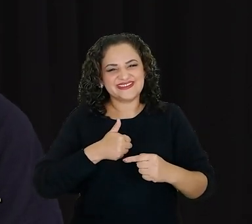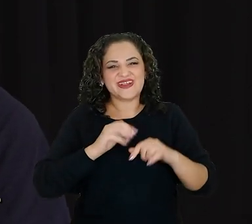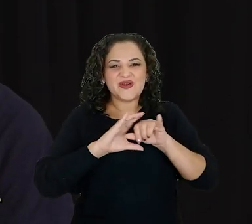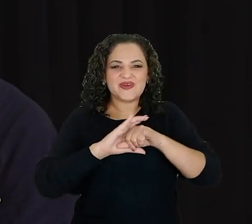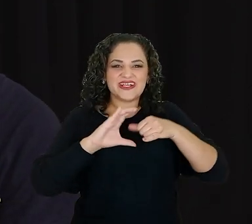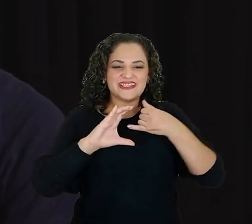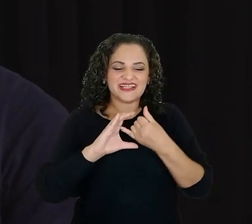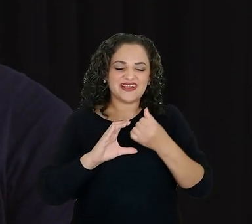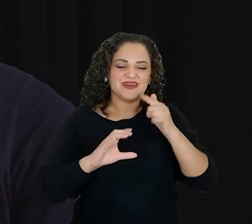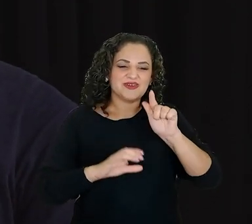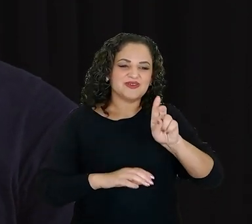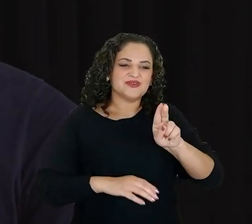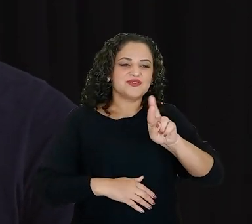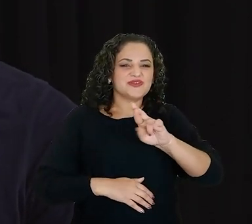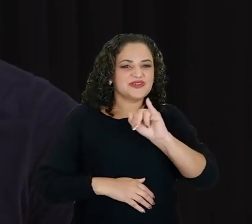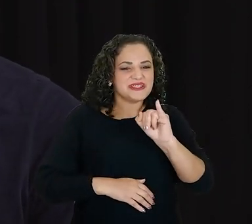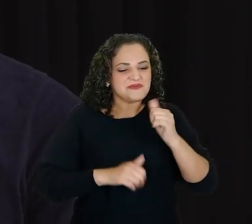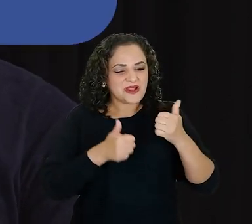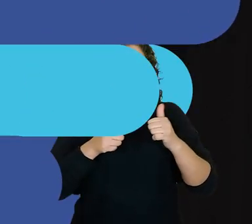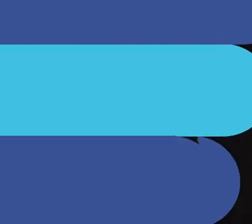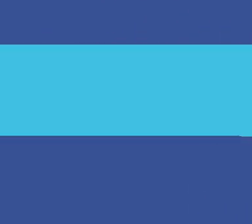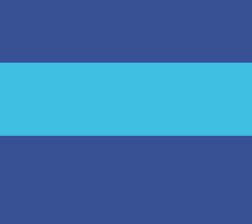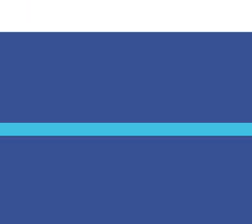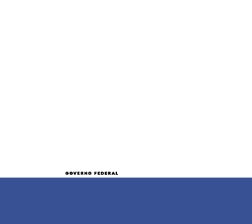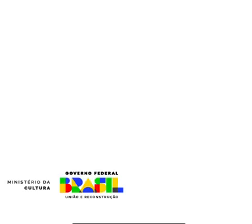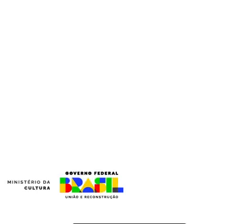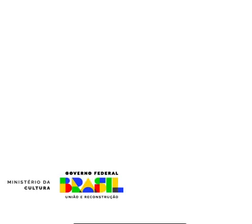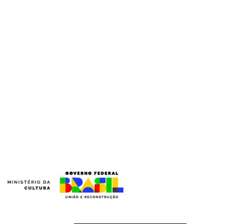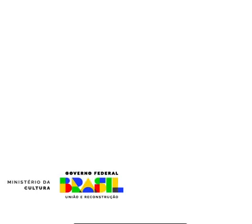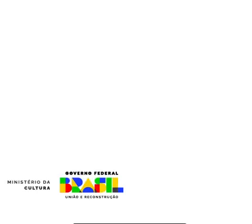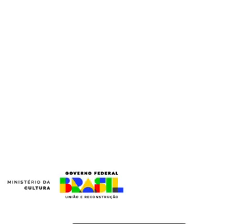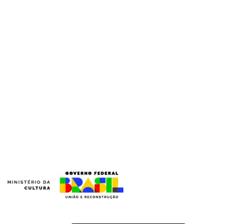para acompanhar mais assuntos e é isso muito obrigado